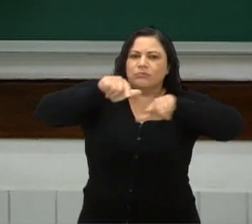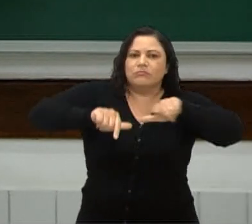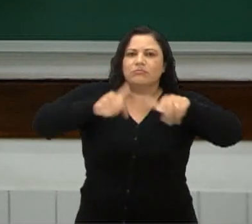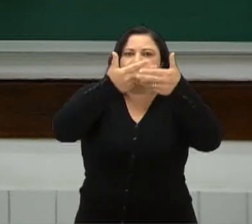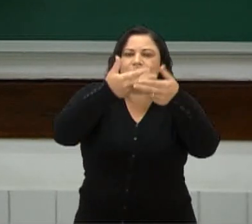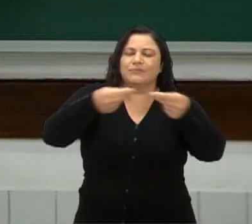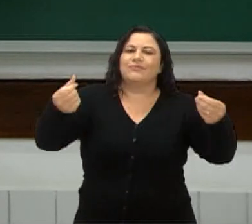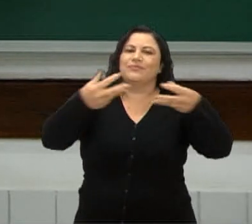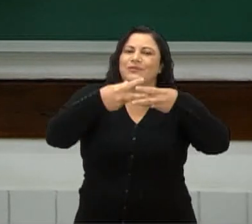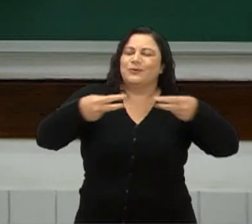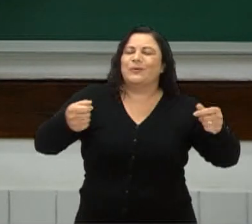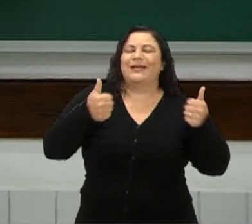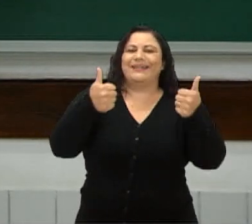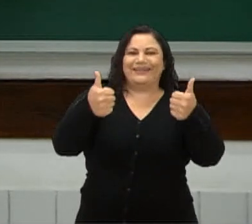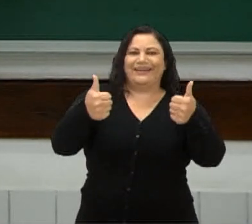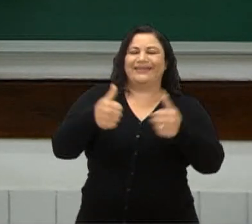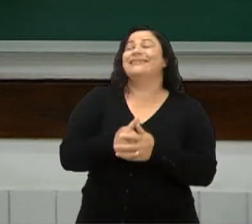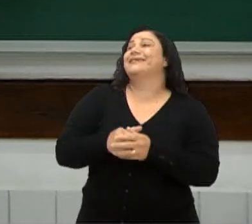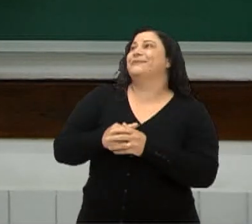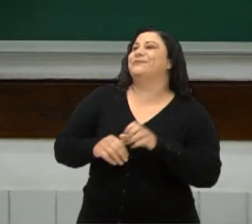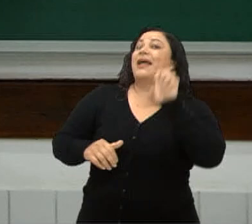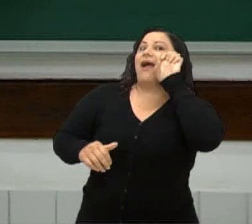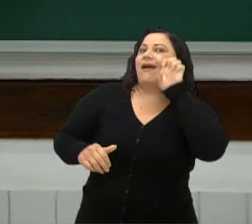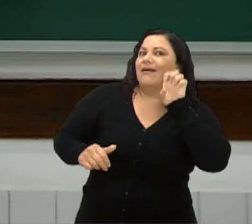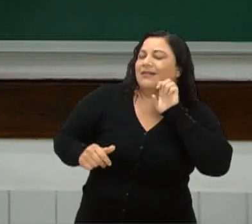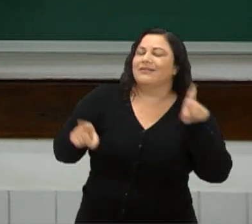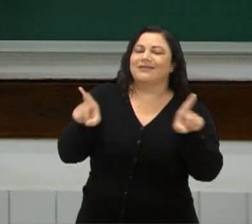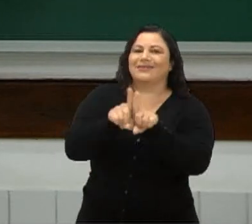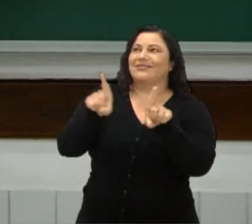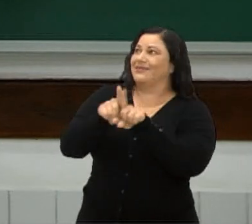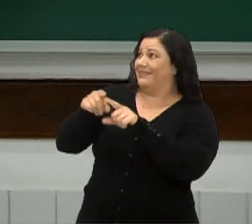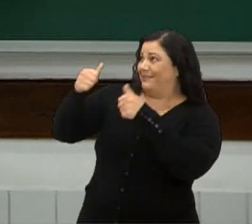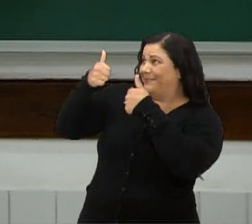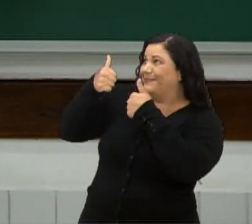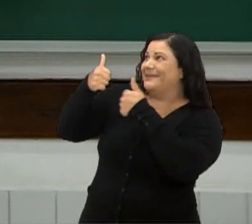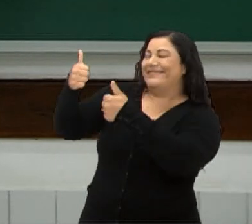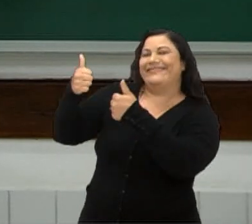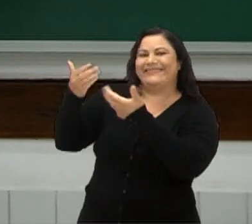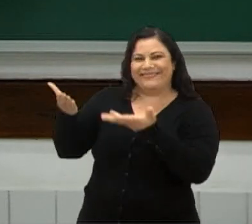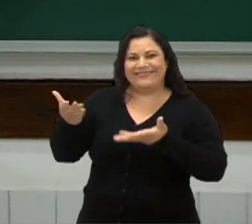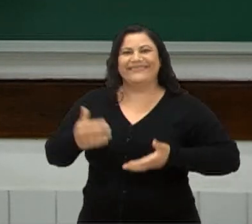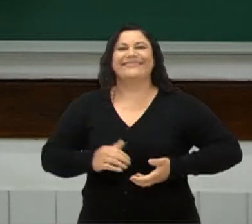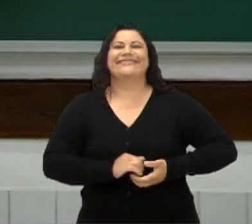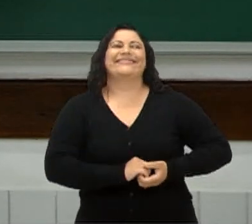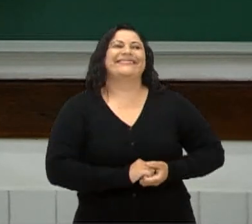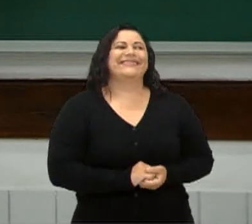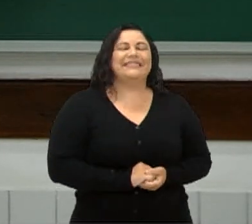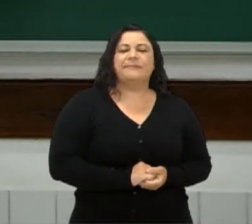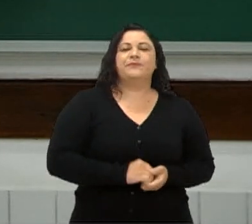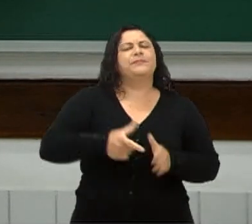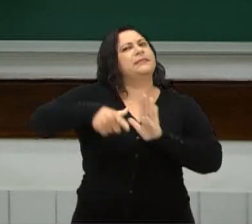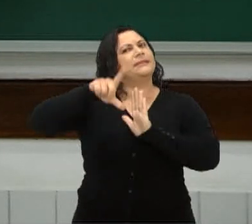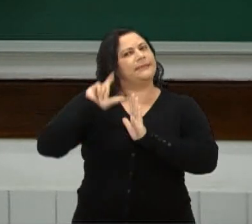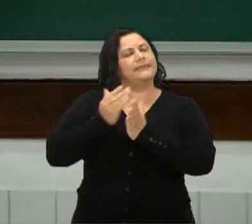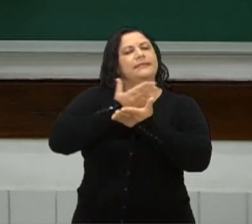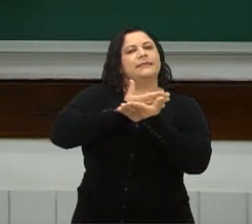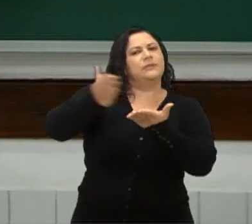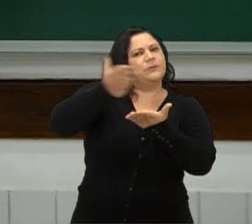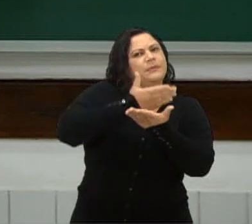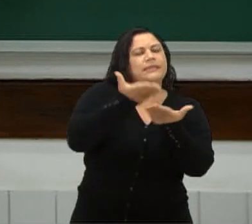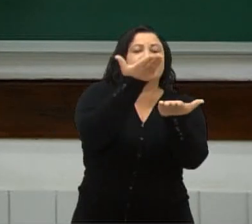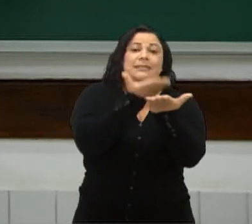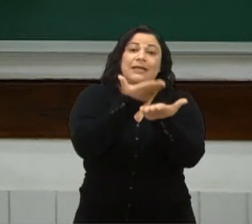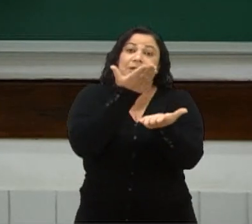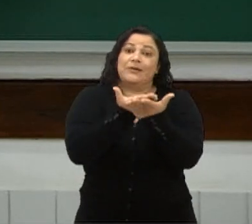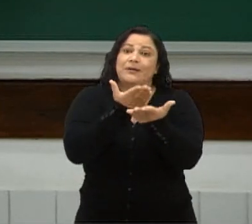vocês. Quero cumprimentar minha amiga Elisângela, que está aqui, sempre ajudando a gente. Antes, meus amigos, de começarmos a aula,